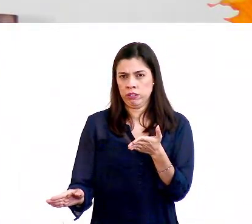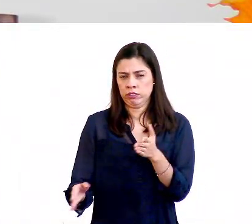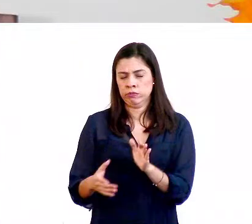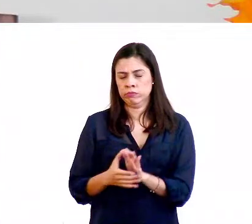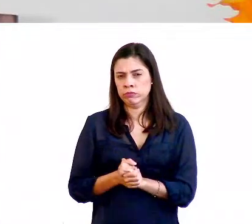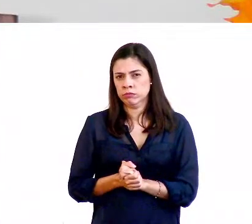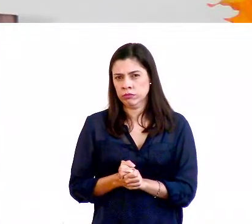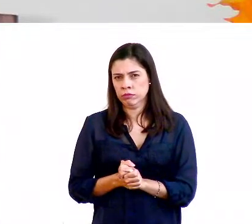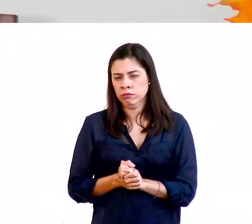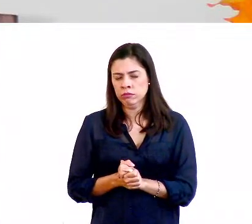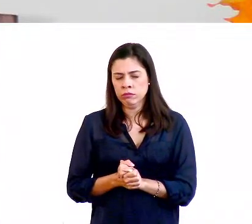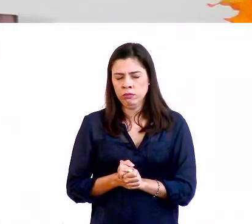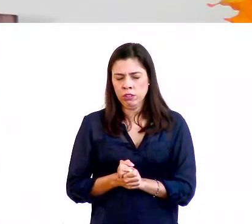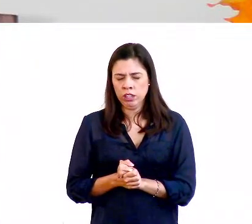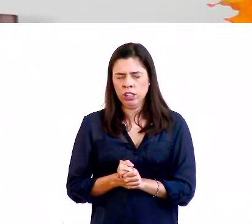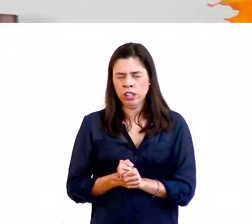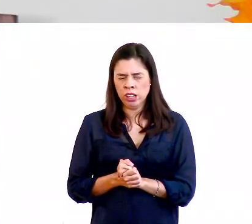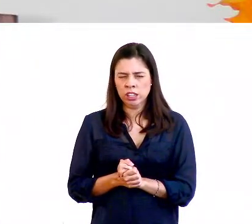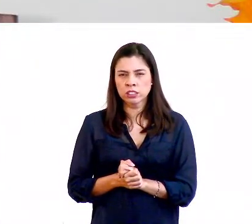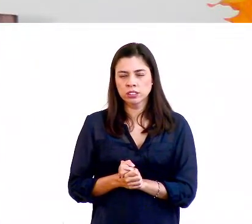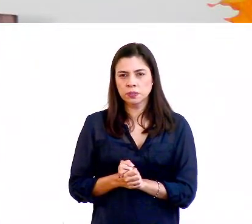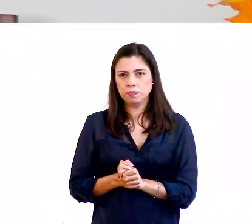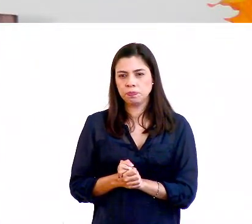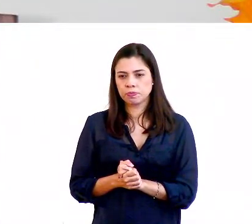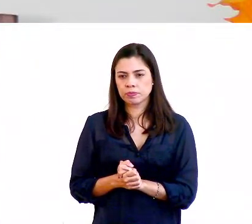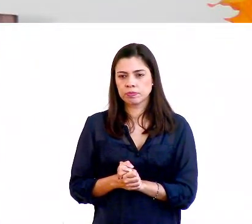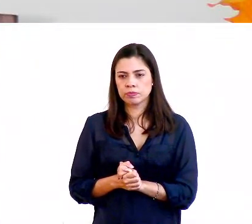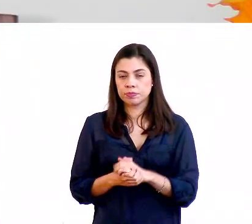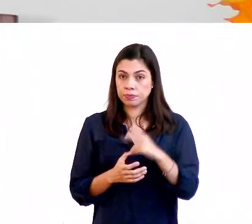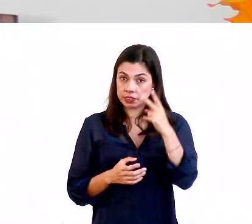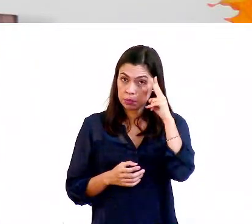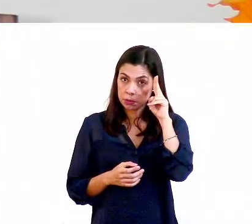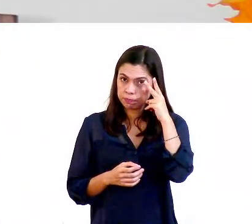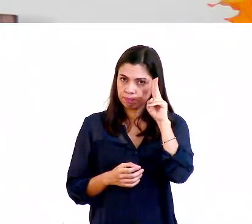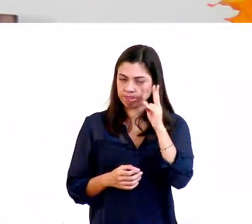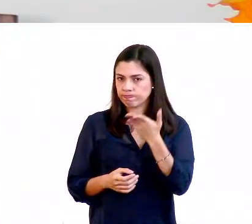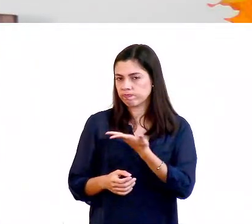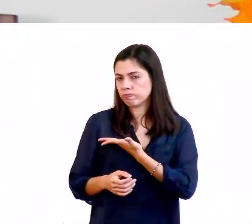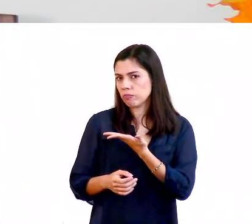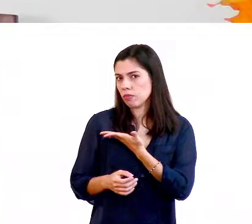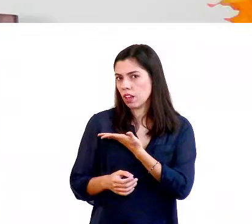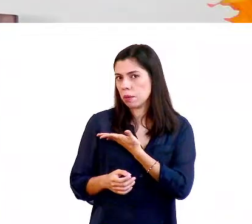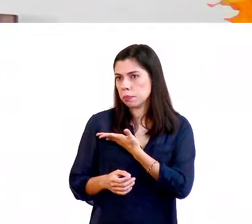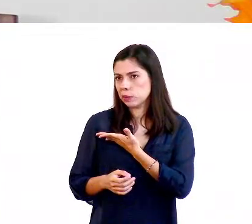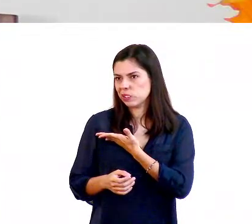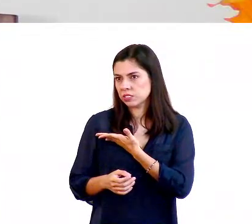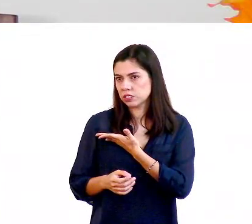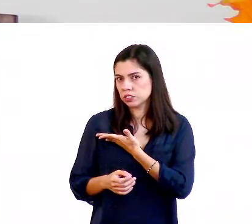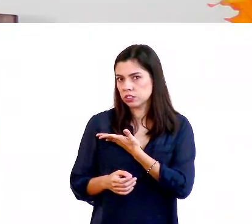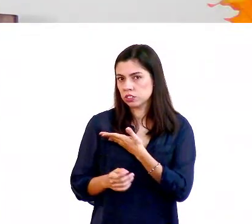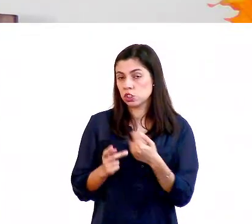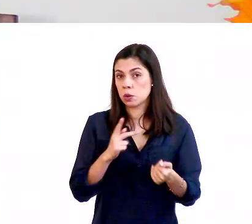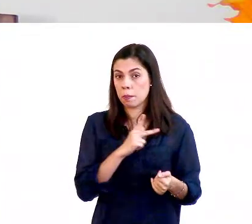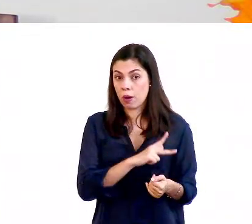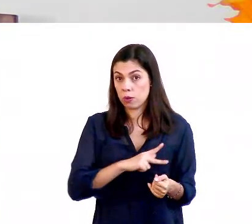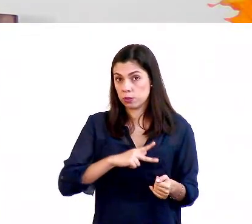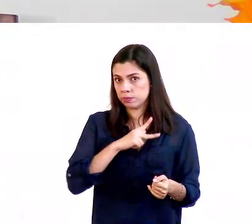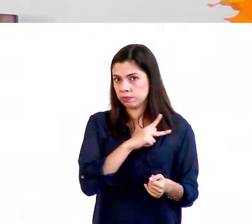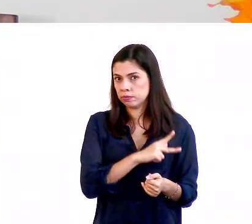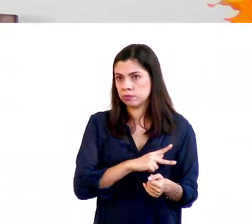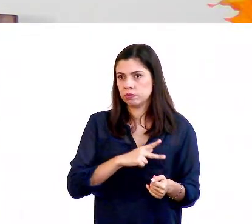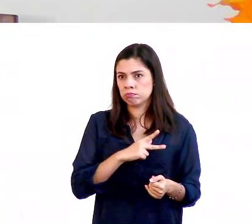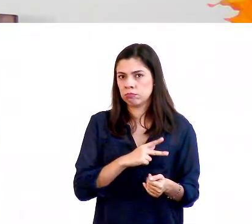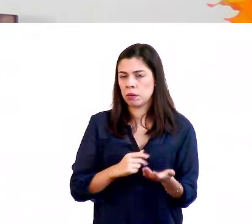andavam com ele, que fizeram a obra com ele, que foram de cidade em cidade com ele, que até foram úteis para ele em